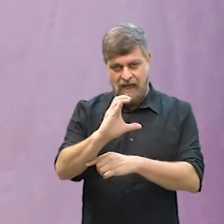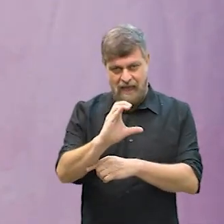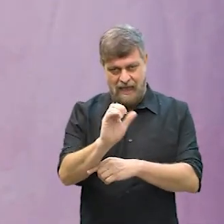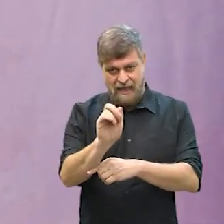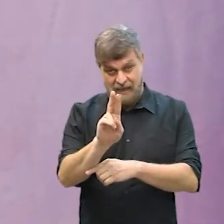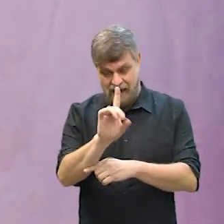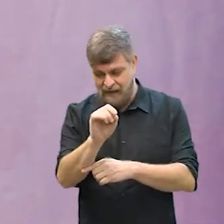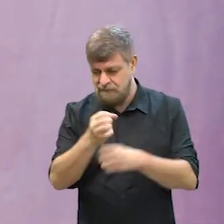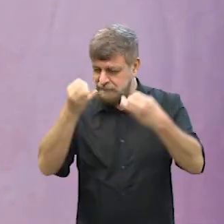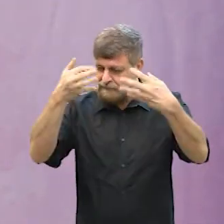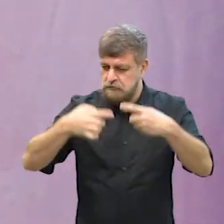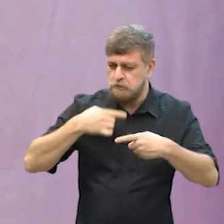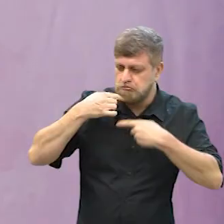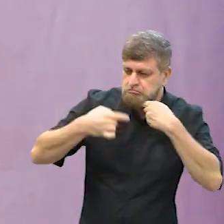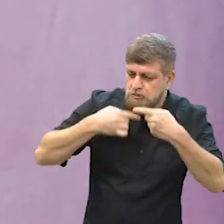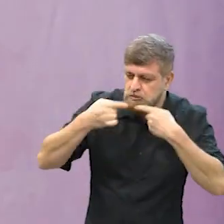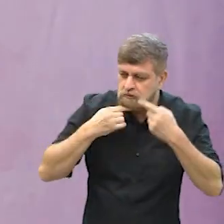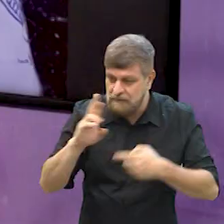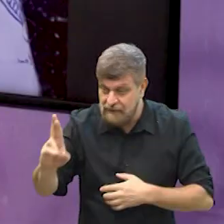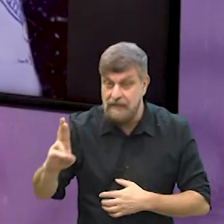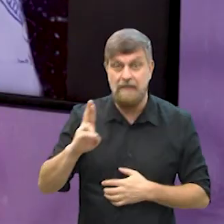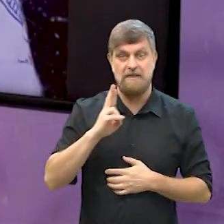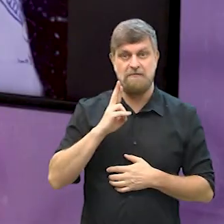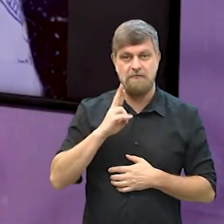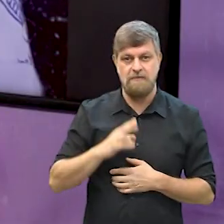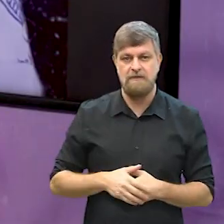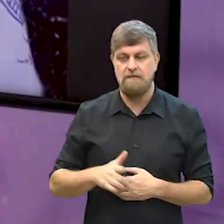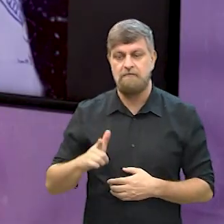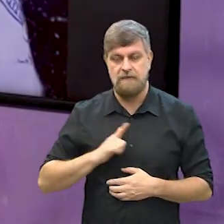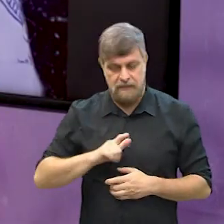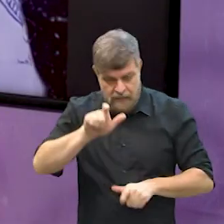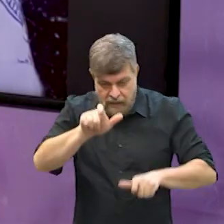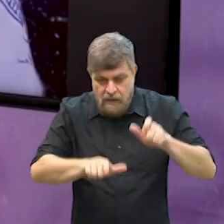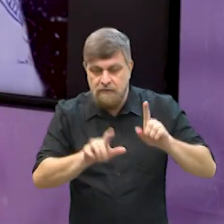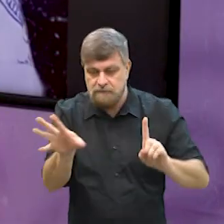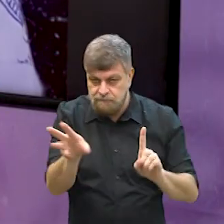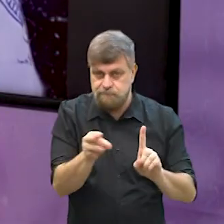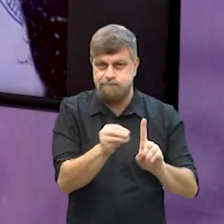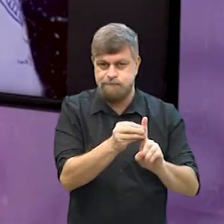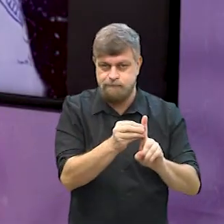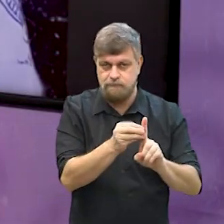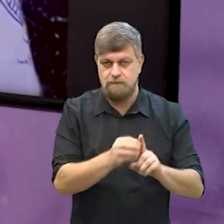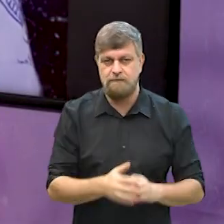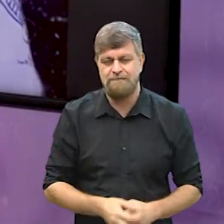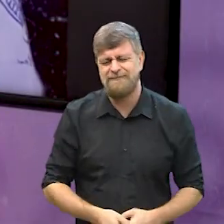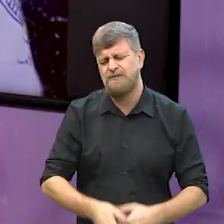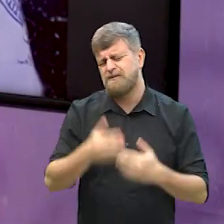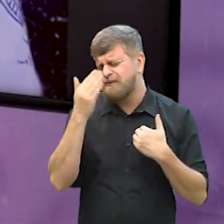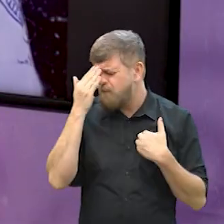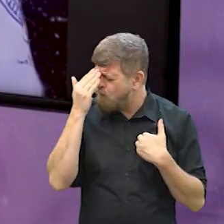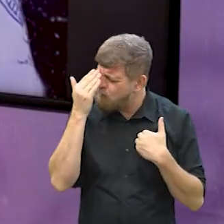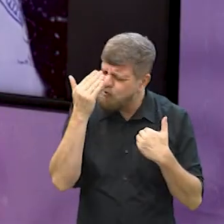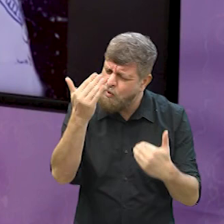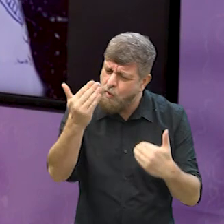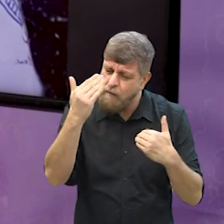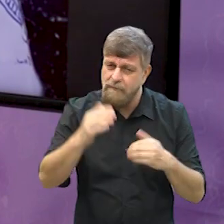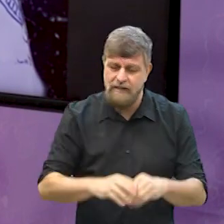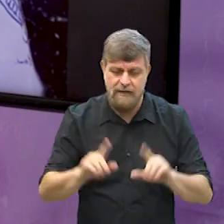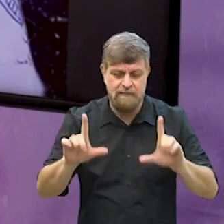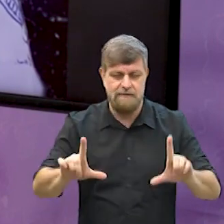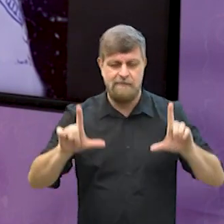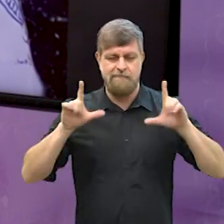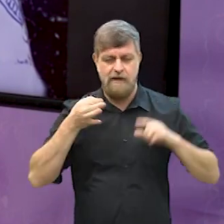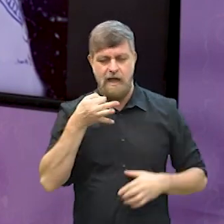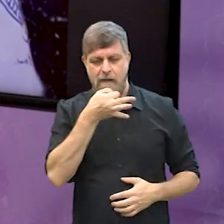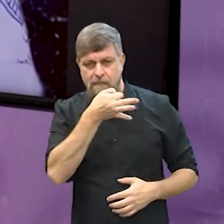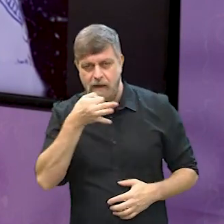as dúvidas sobre hipertensão pulmonar, um tema pouco falado, mas que afeta aí bastante gente, né, doutor? Obrigada por aceitar